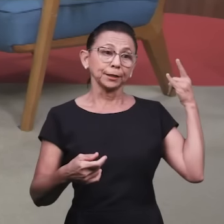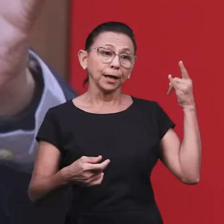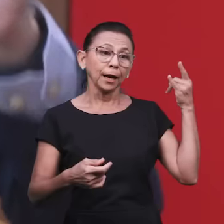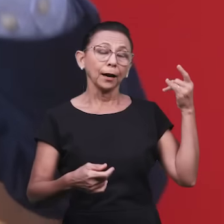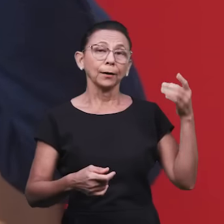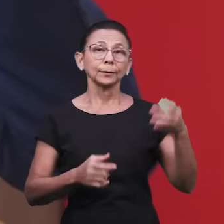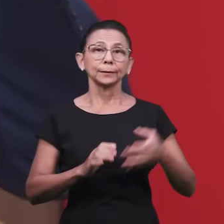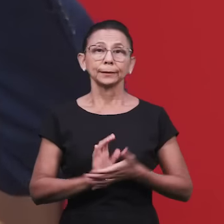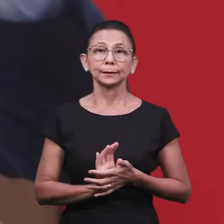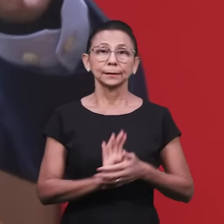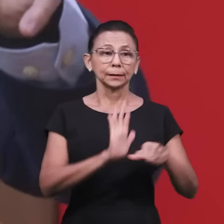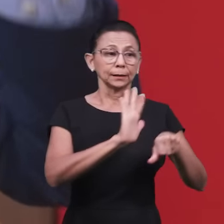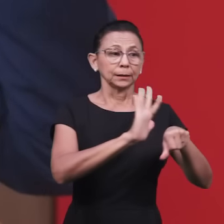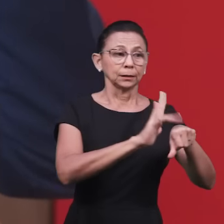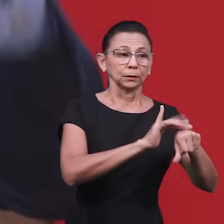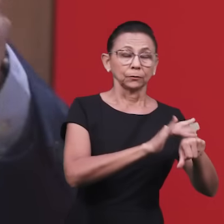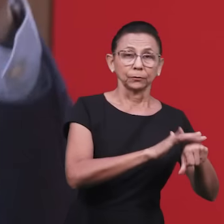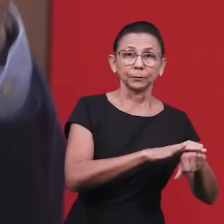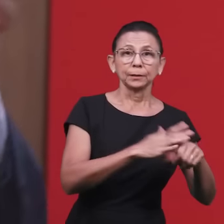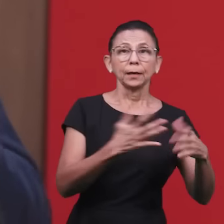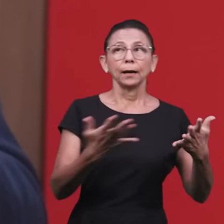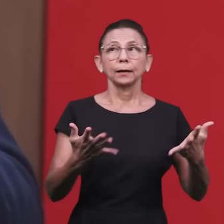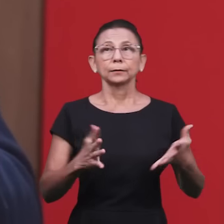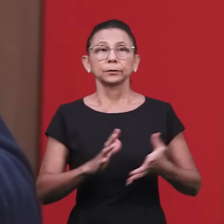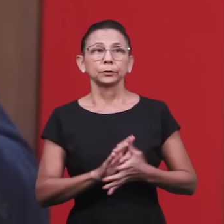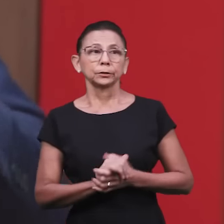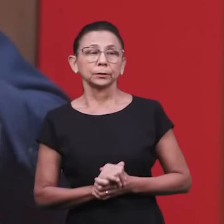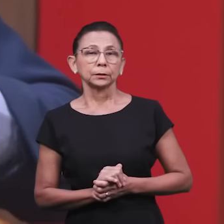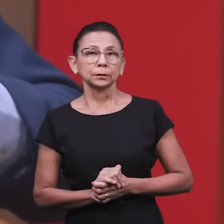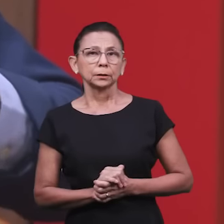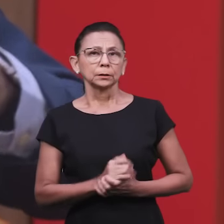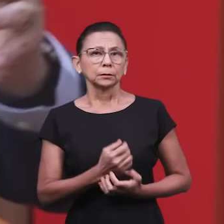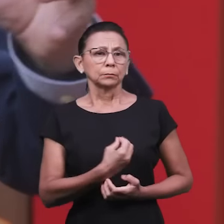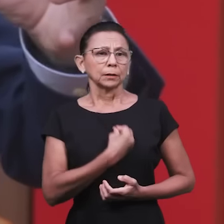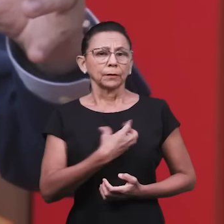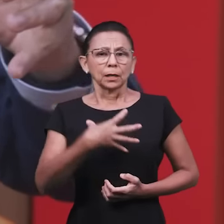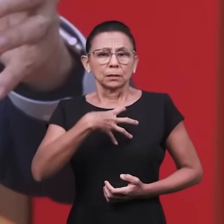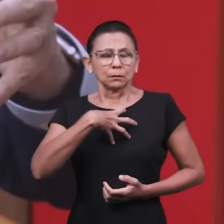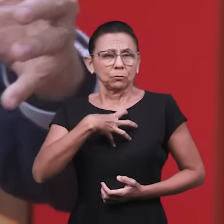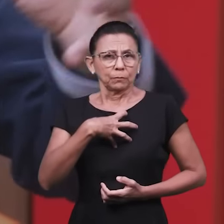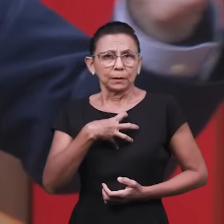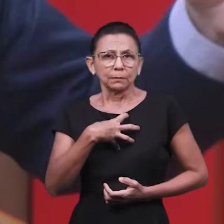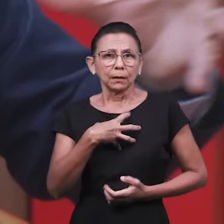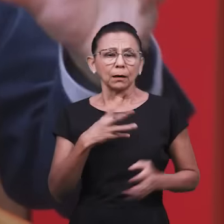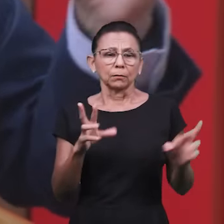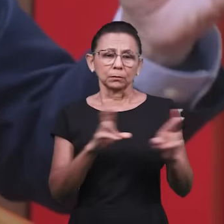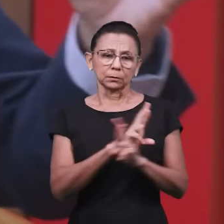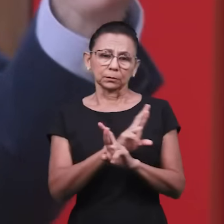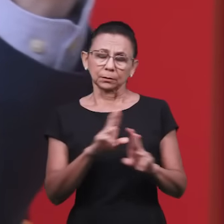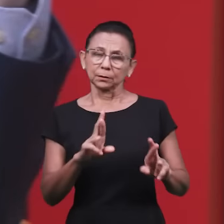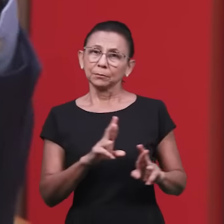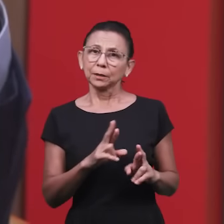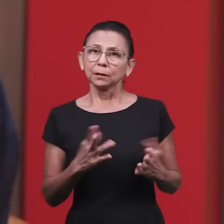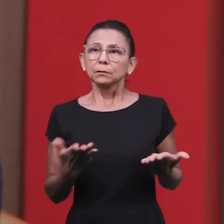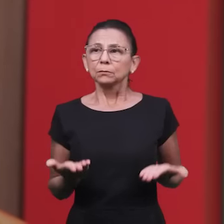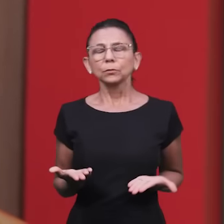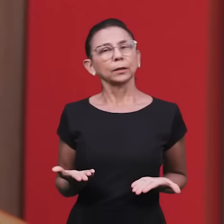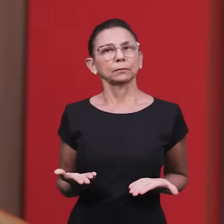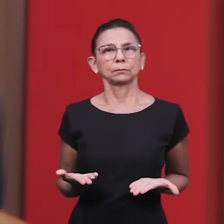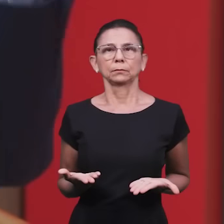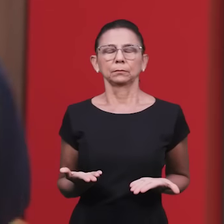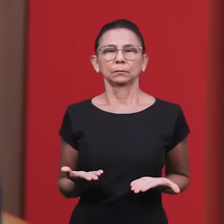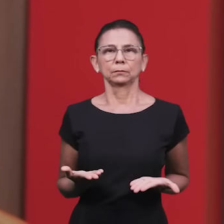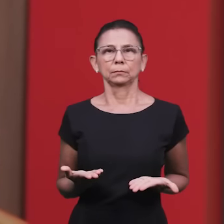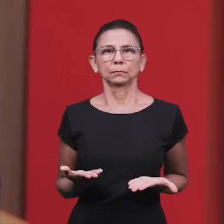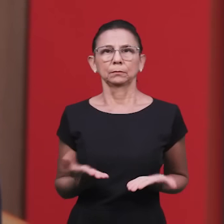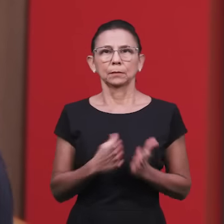sentimentais. E você ir para aquilo e aquilo e aquilo. Mas a Bíblia cuida de tudo. A palavra, o projeto de